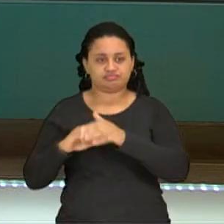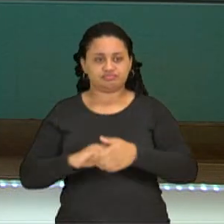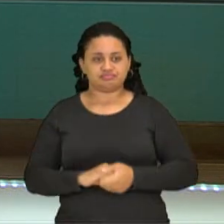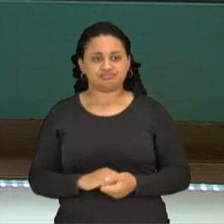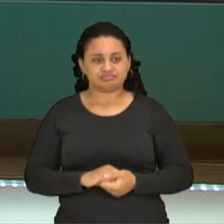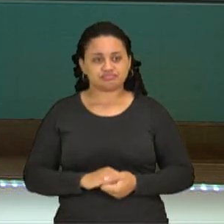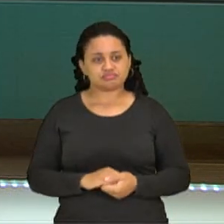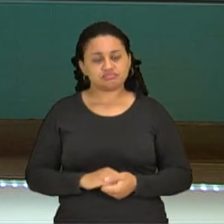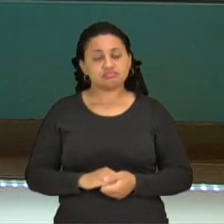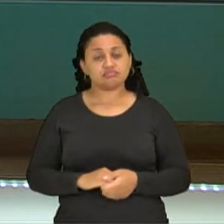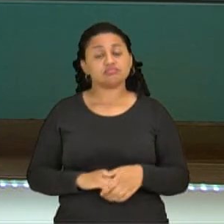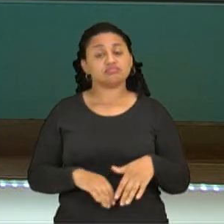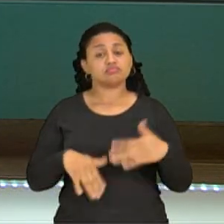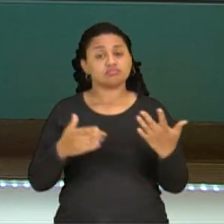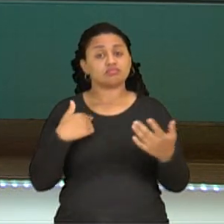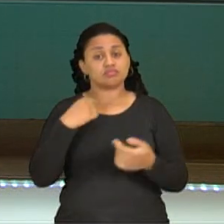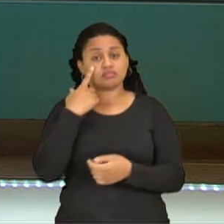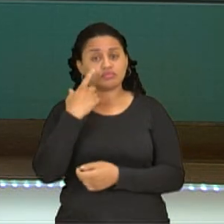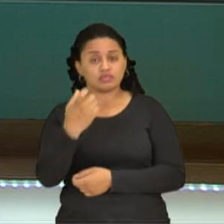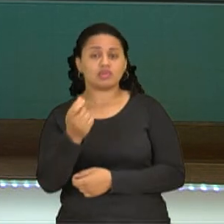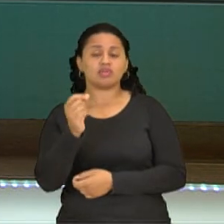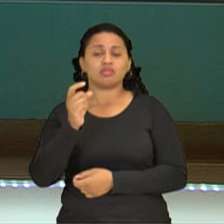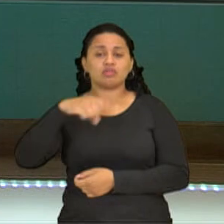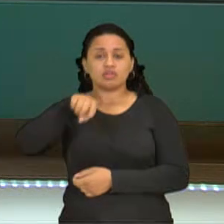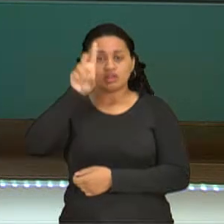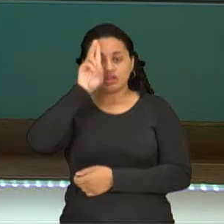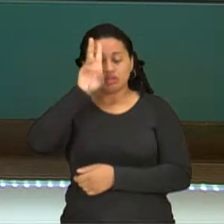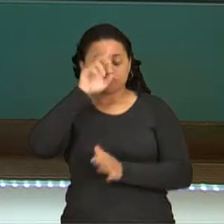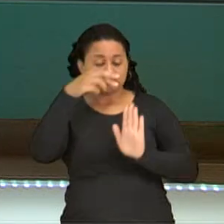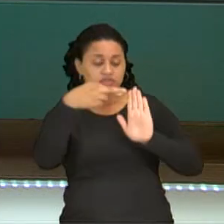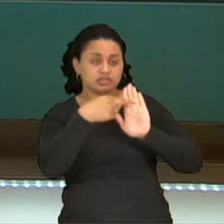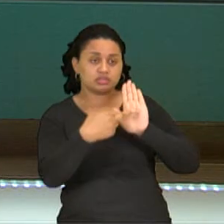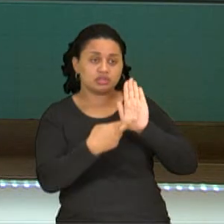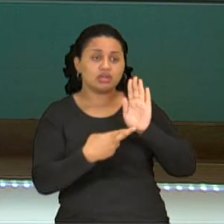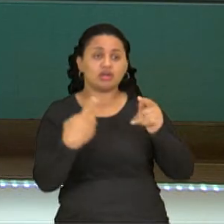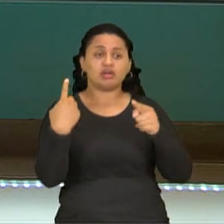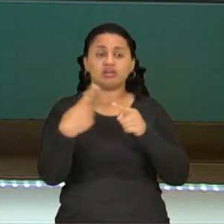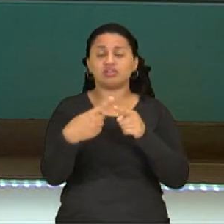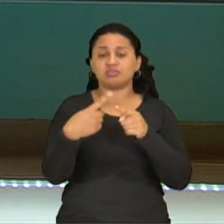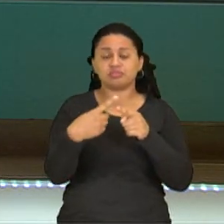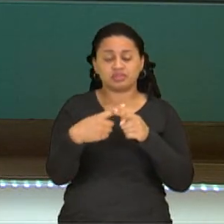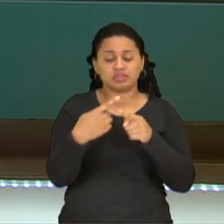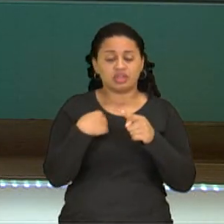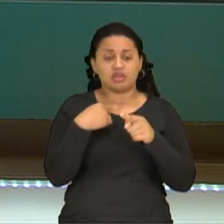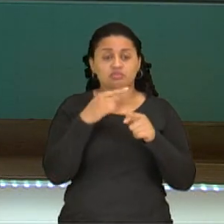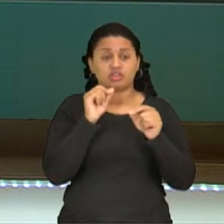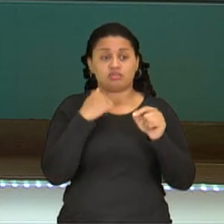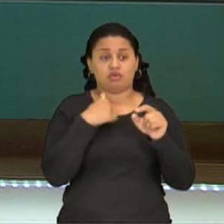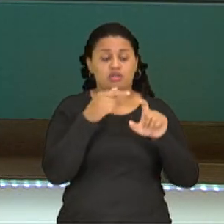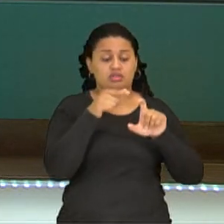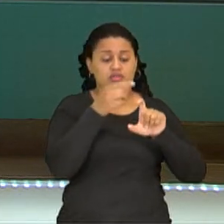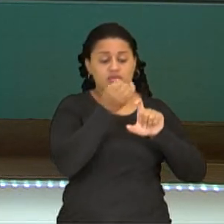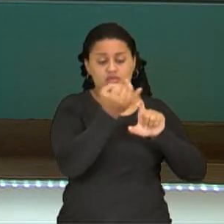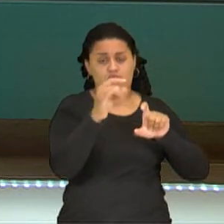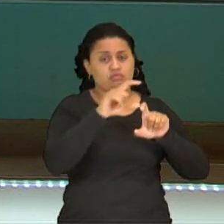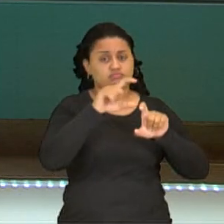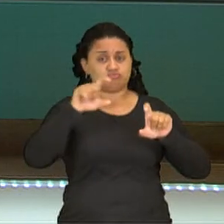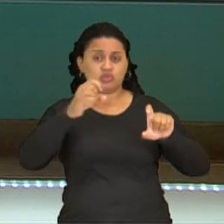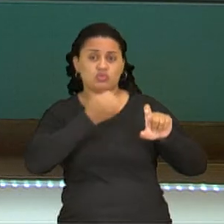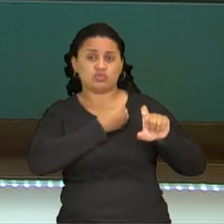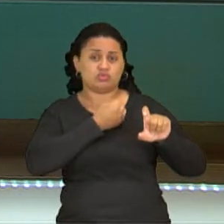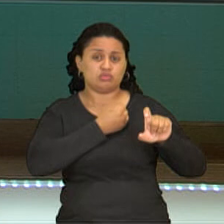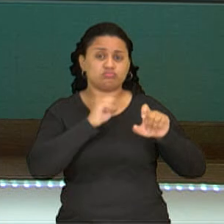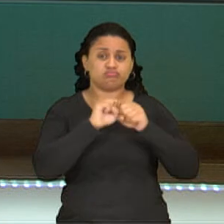ok? É interessante vocês lembrarem da regra. Por quê? Porque essa potência ela pode aumentar, né? Por